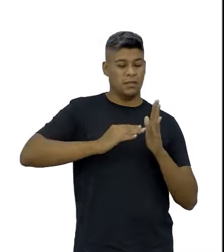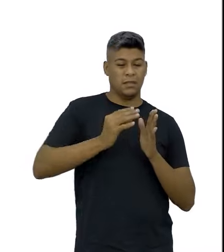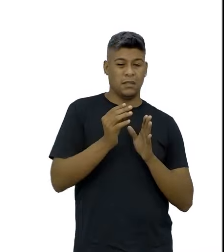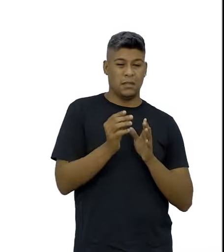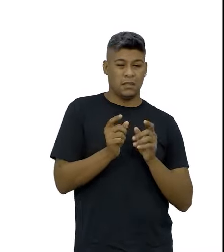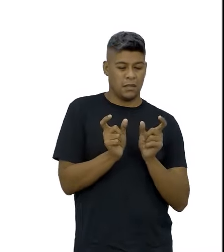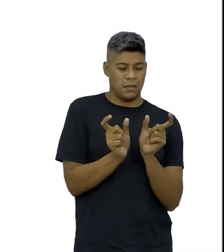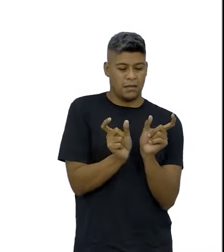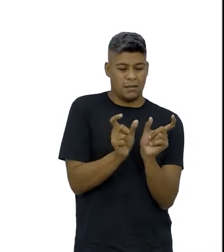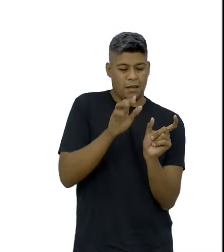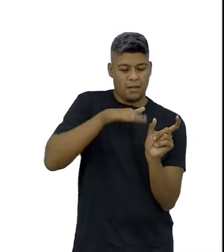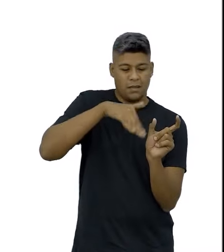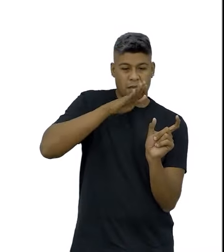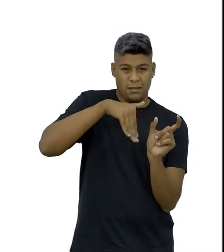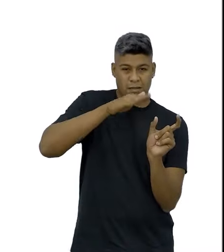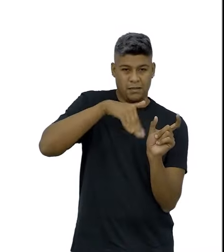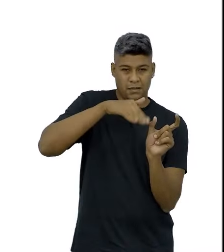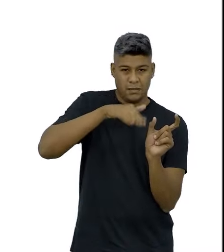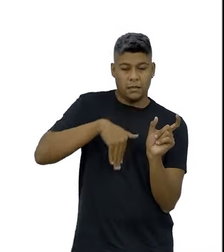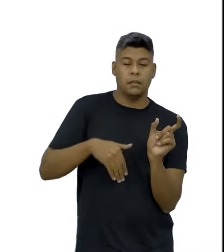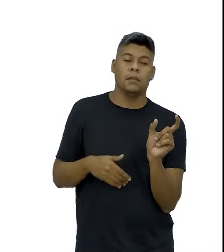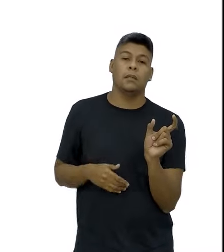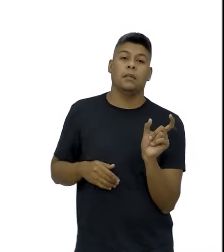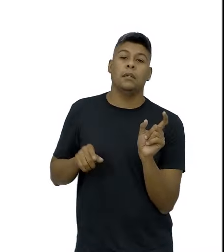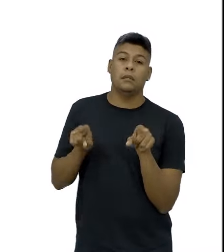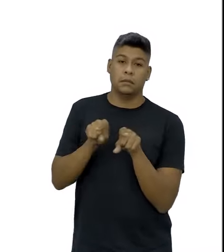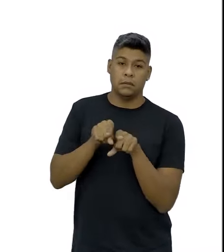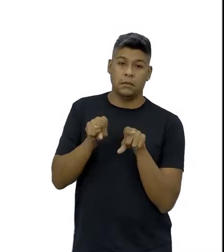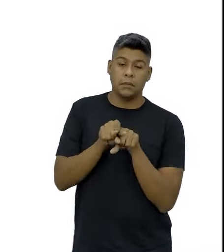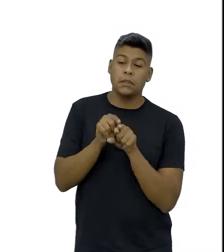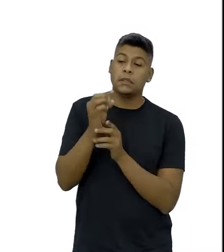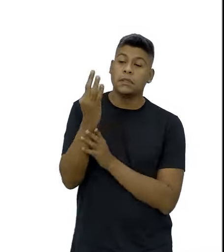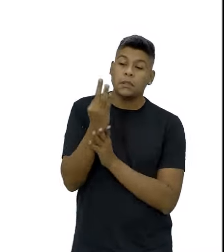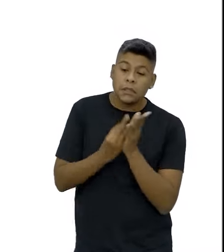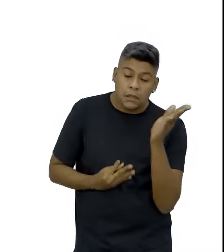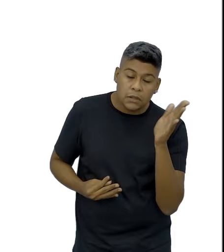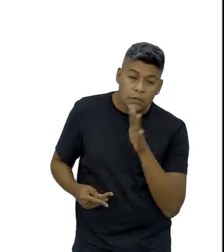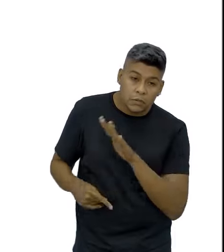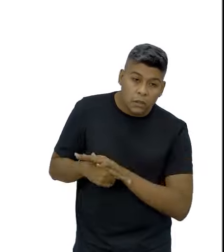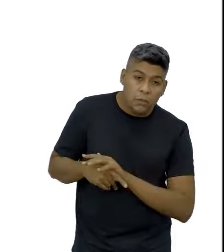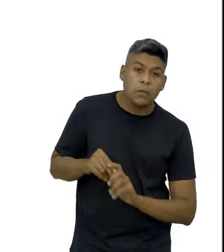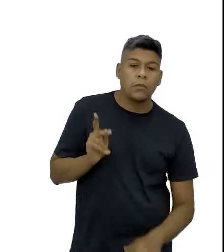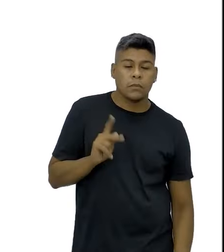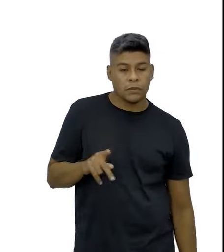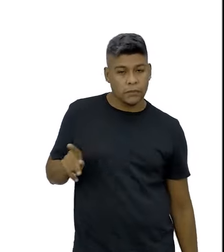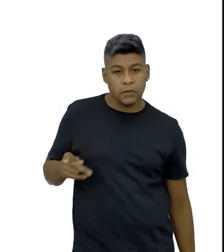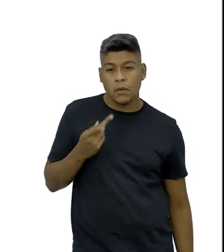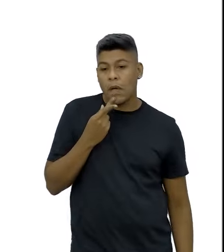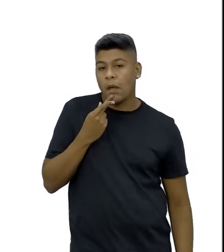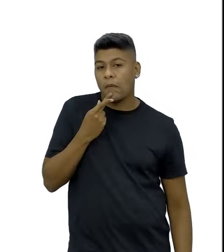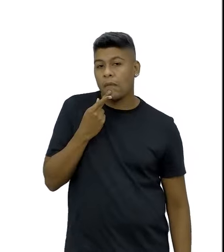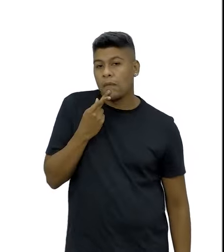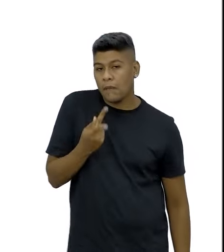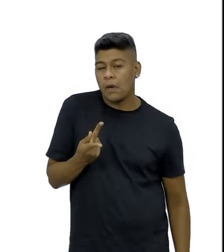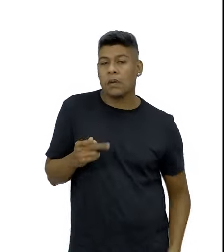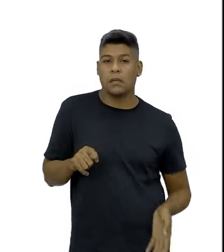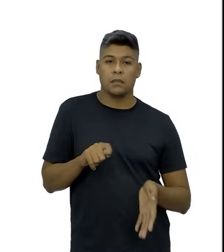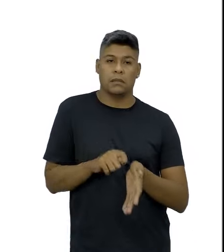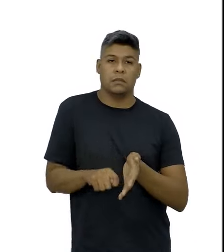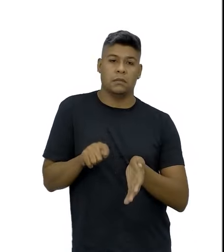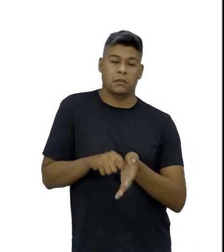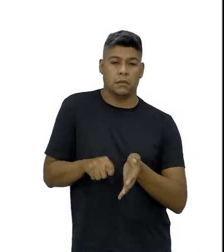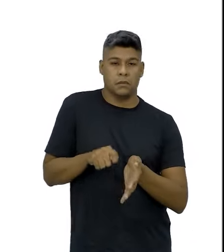uma quadrinha, e principalmente ditar textos ao professor ou à professora que, ao